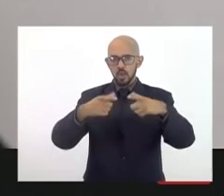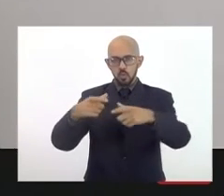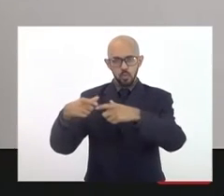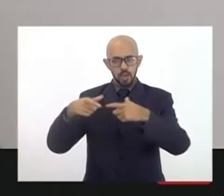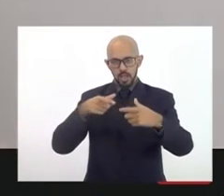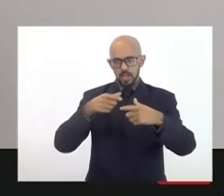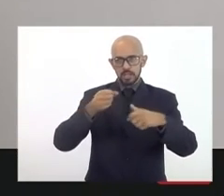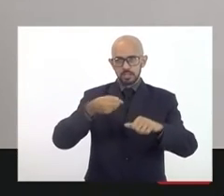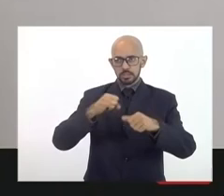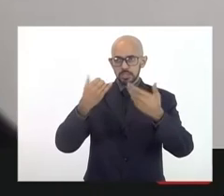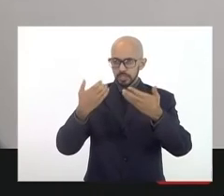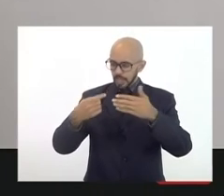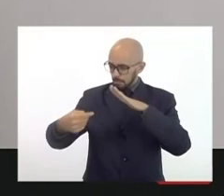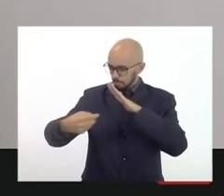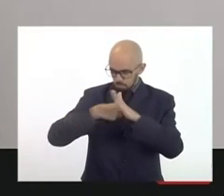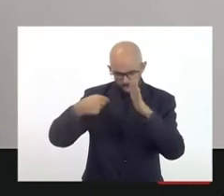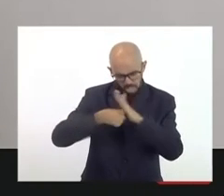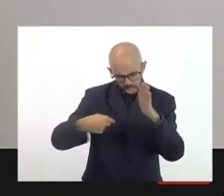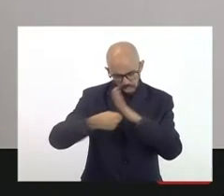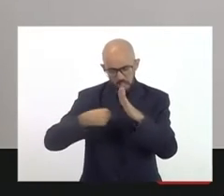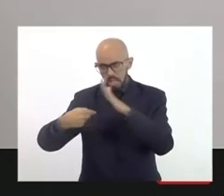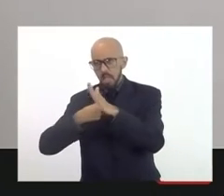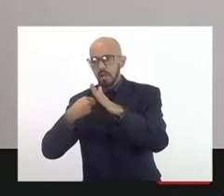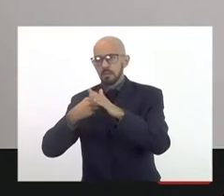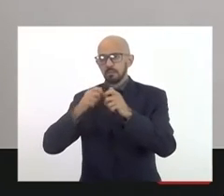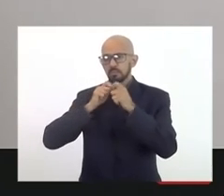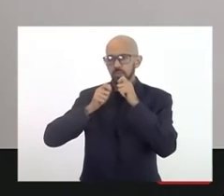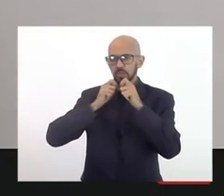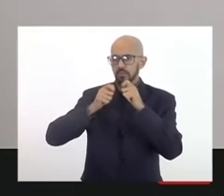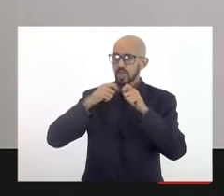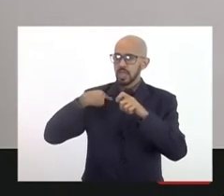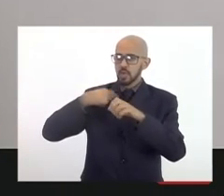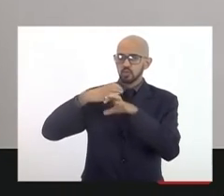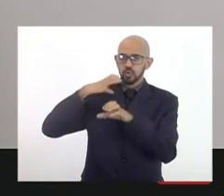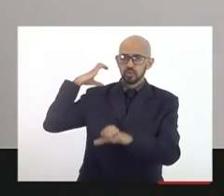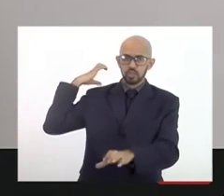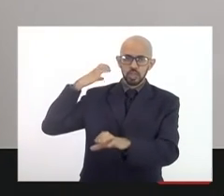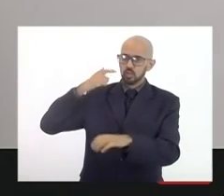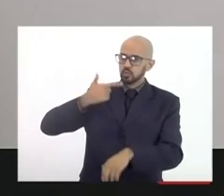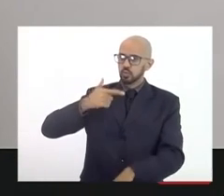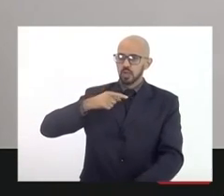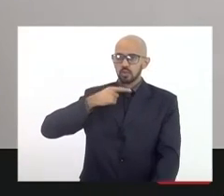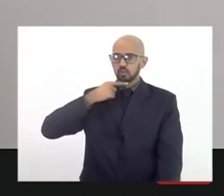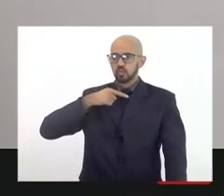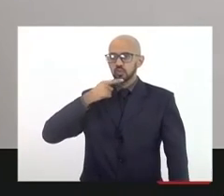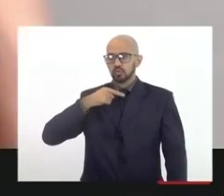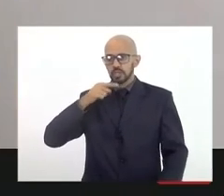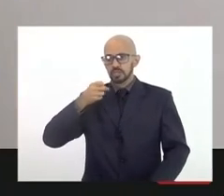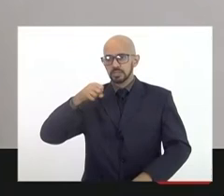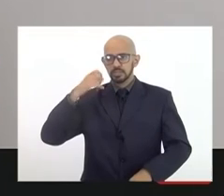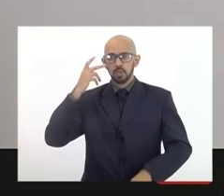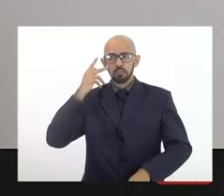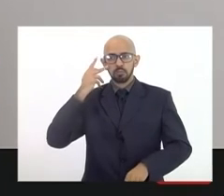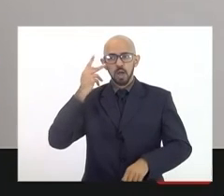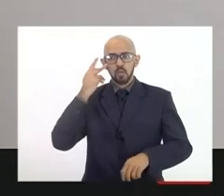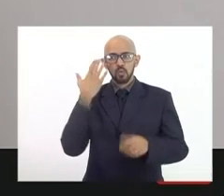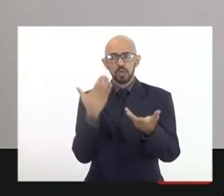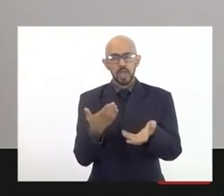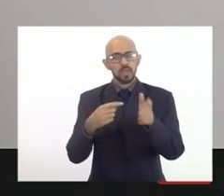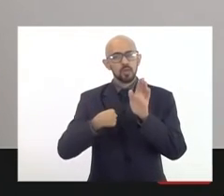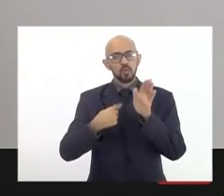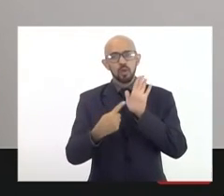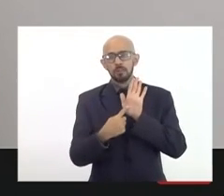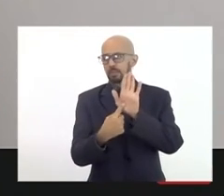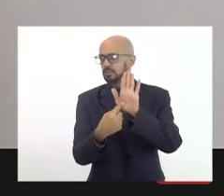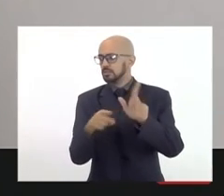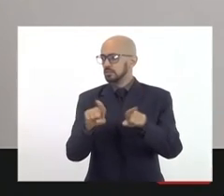quiser sabatinar, pode me sabatinar. Eu, como engenheiro, eu não tenho a mínima dúvida. Até se São Paulo quiser, eu vou lá e apresento São Paulo,